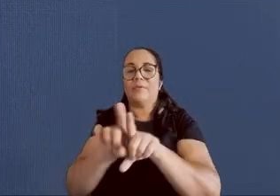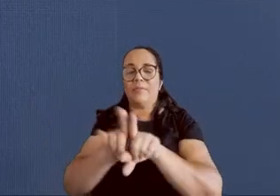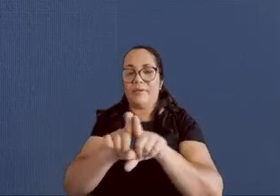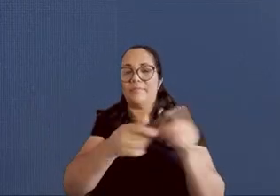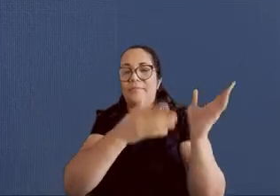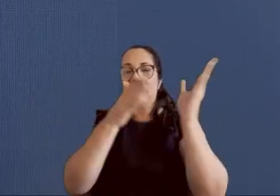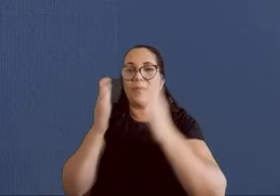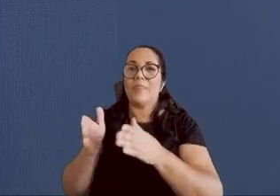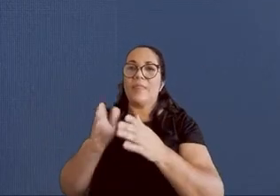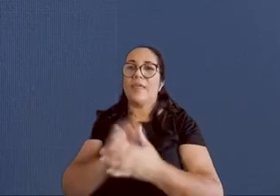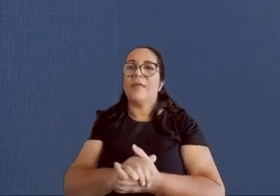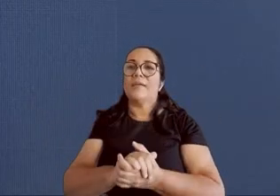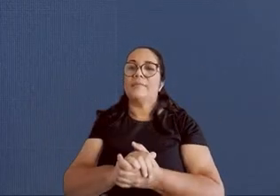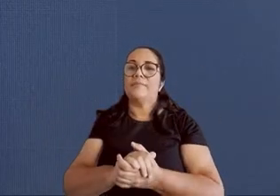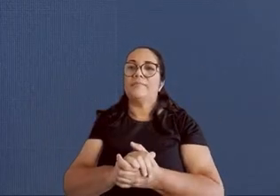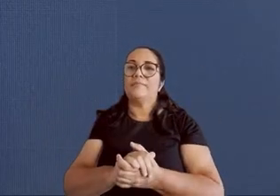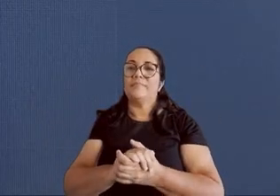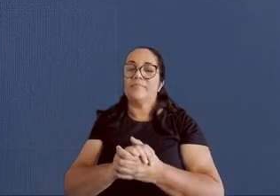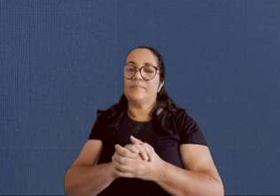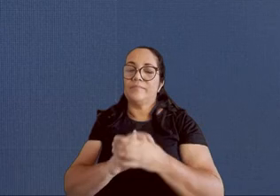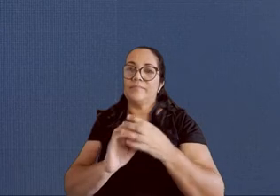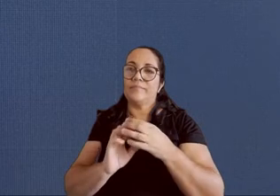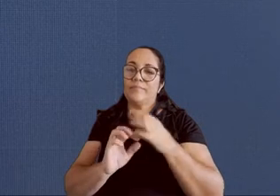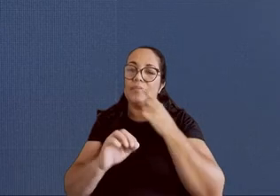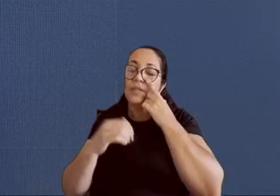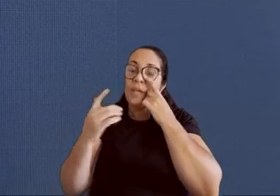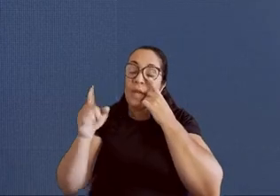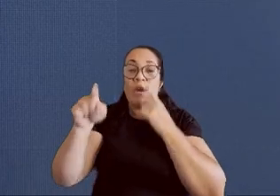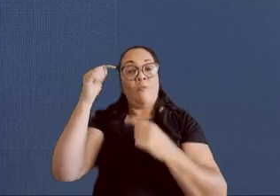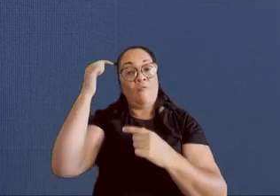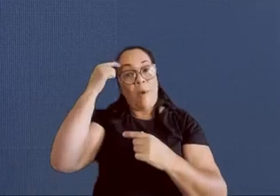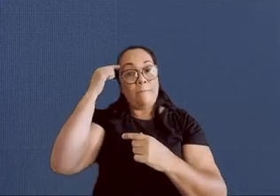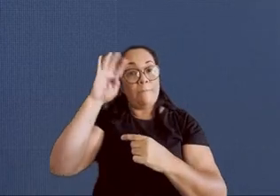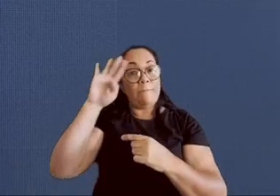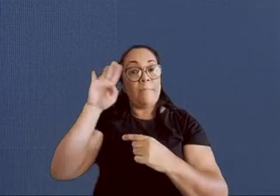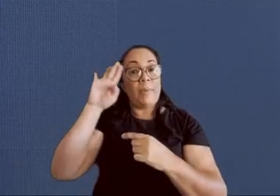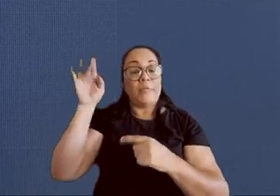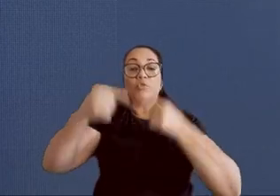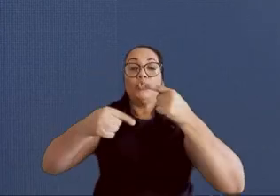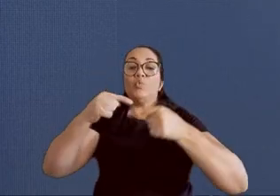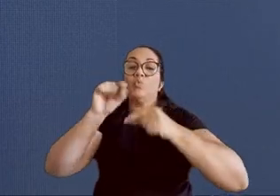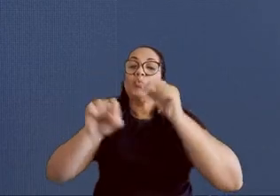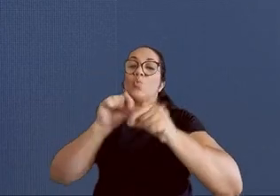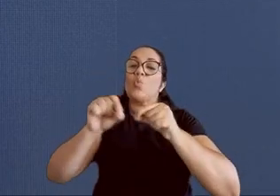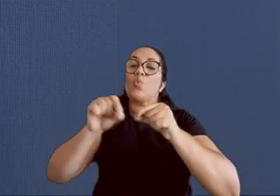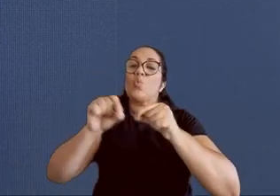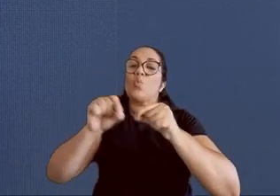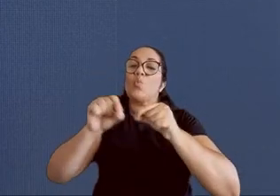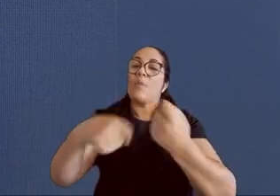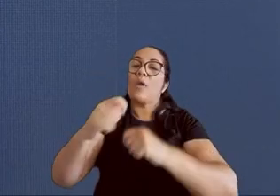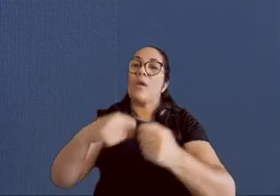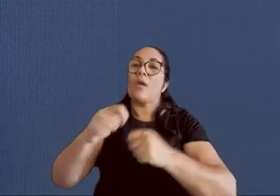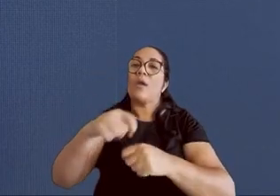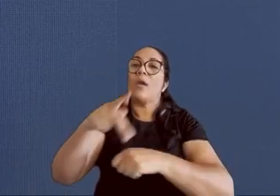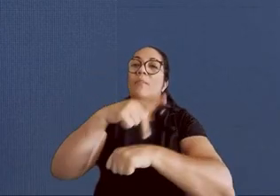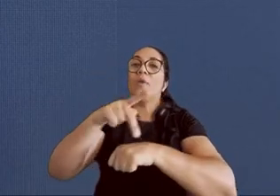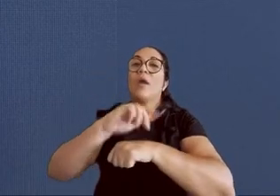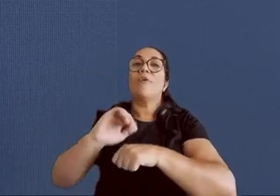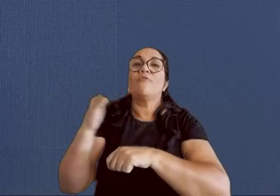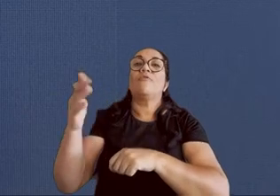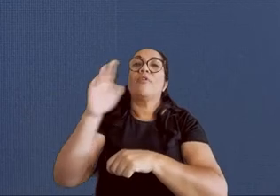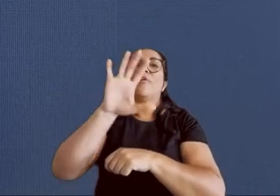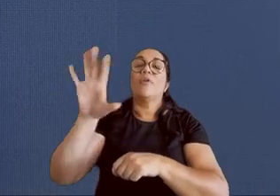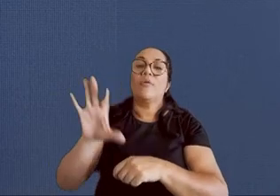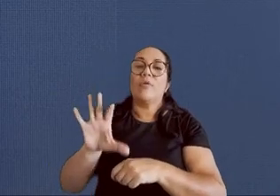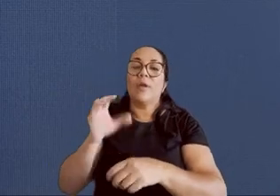nossa conversa no mundo internacional no investidor estrangeiro né ano passado foi agosto ano passado foi editado a medida